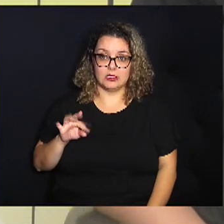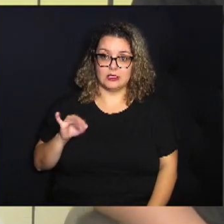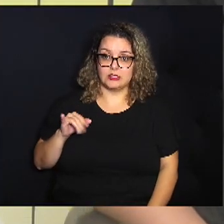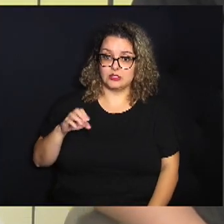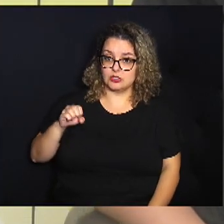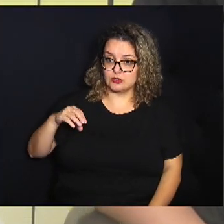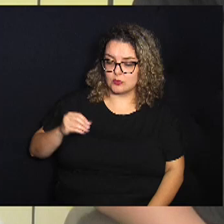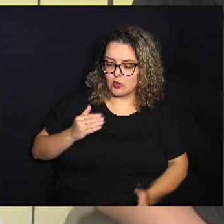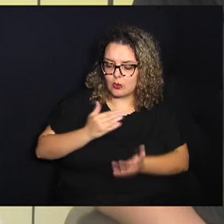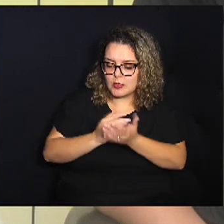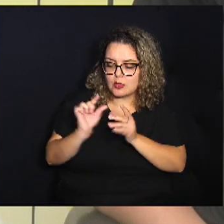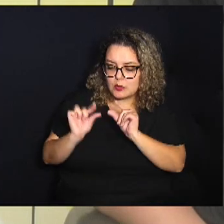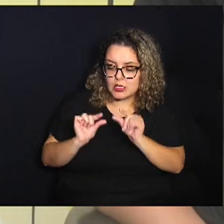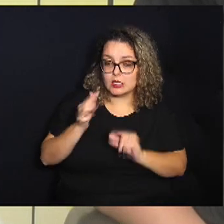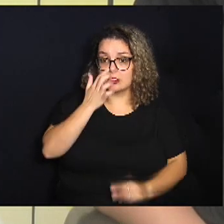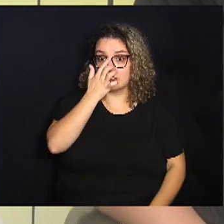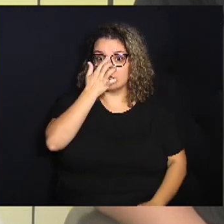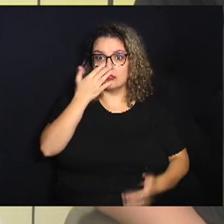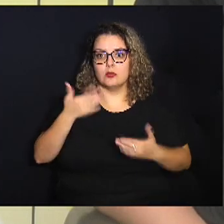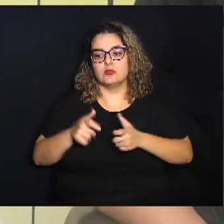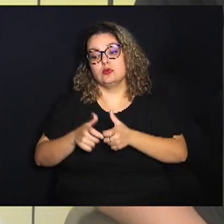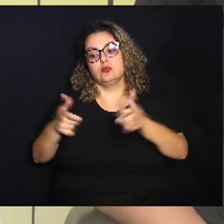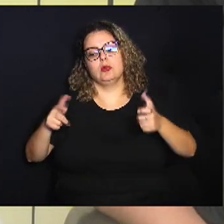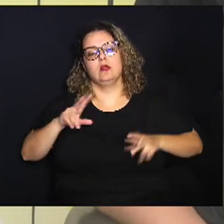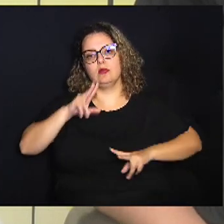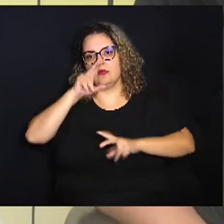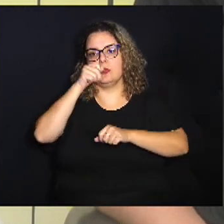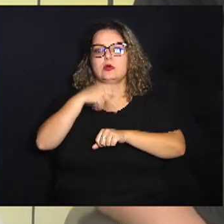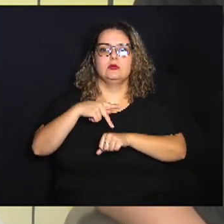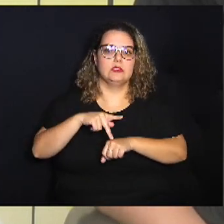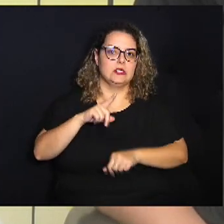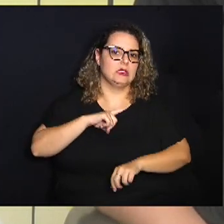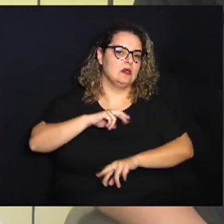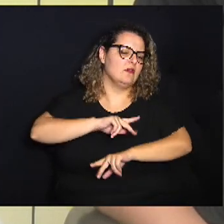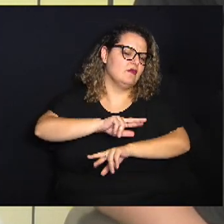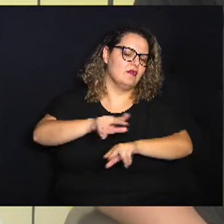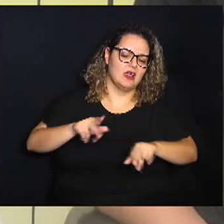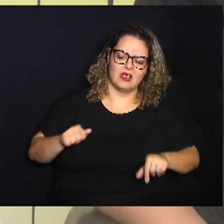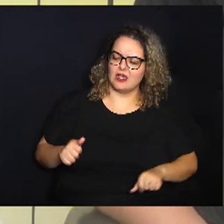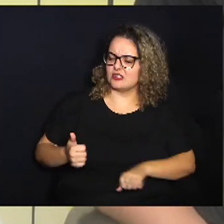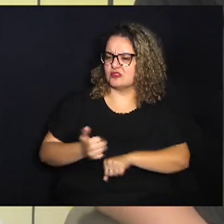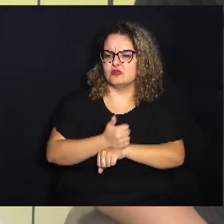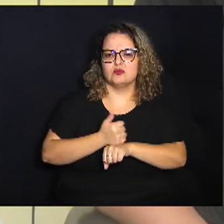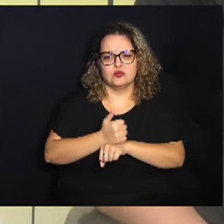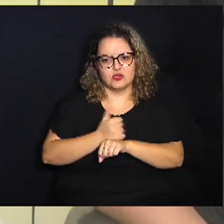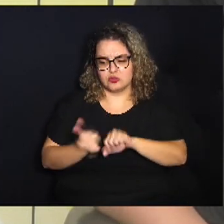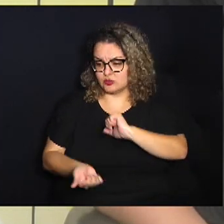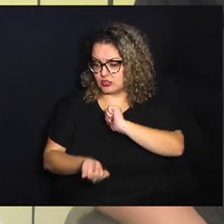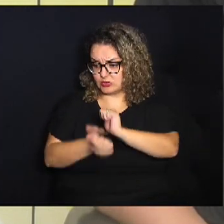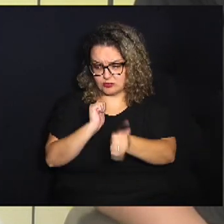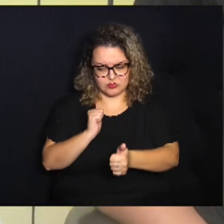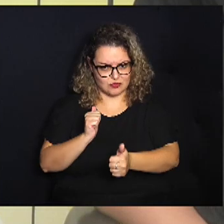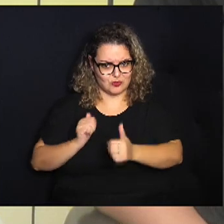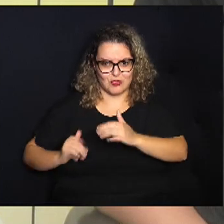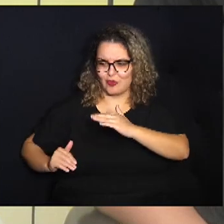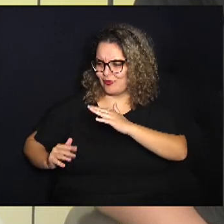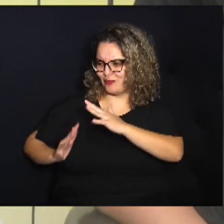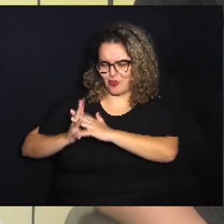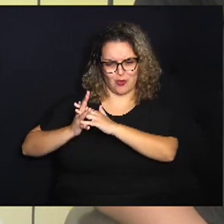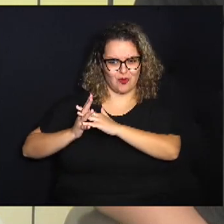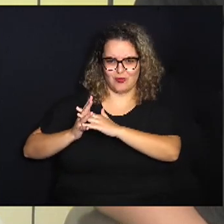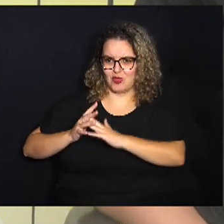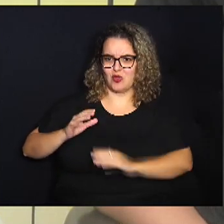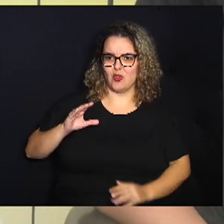braço pequeno e hoje ela é uma das maiores forças do país. Então, tem muitos atletas de ponta do Brasil que saíram de lá. O próprio Vanderlei Cordeiro de